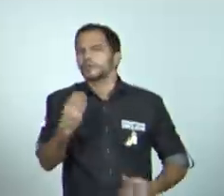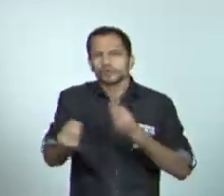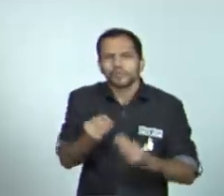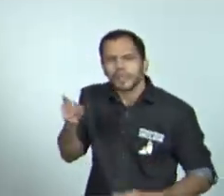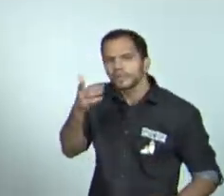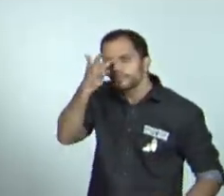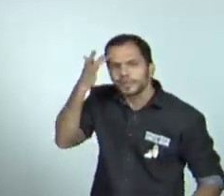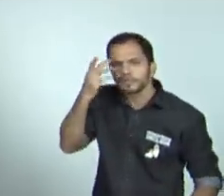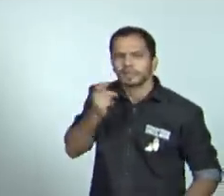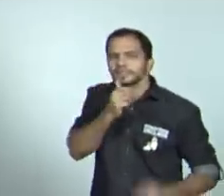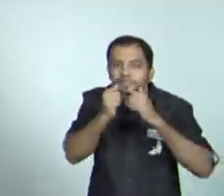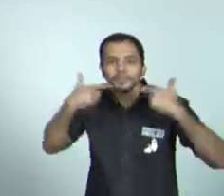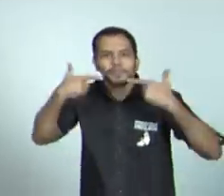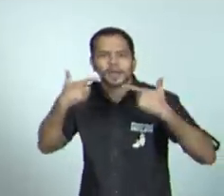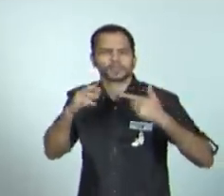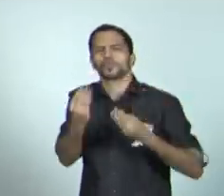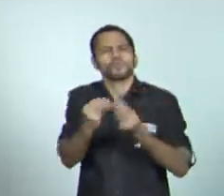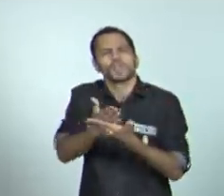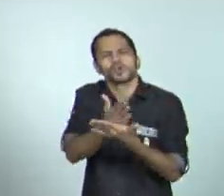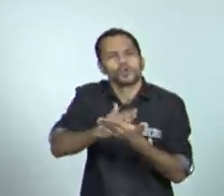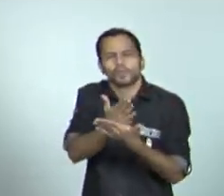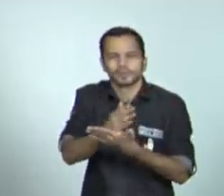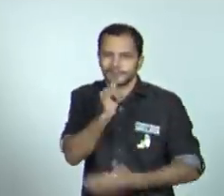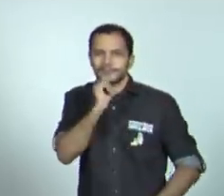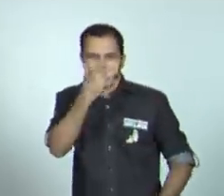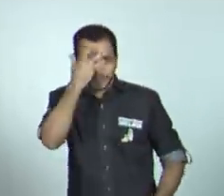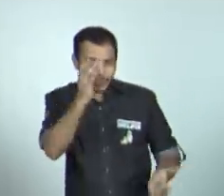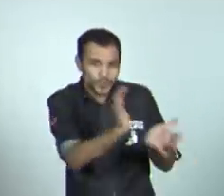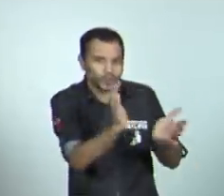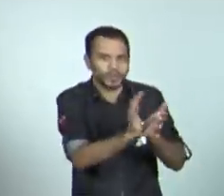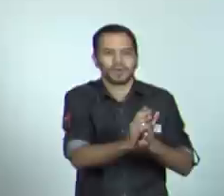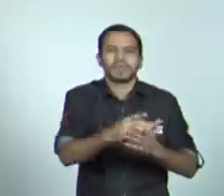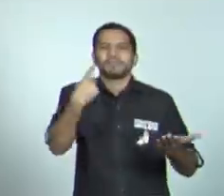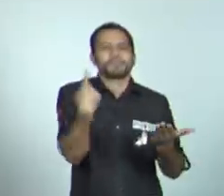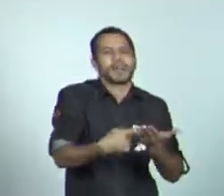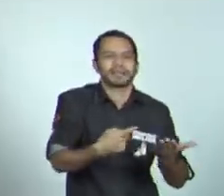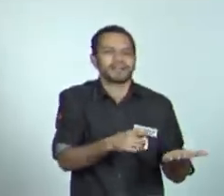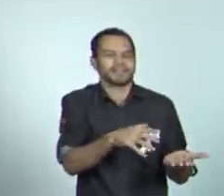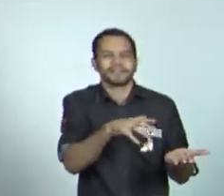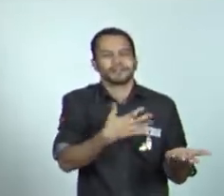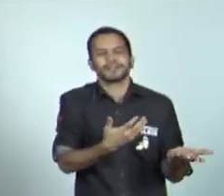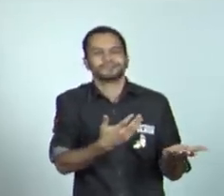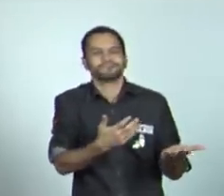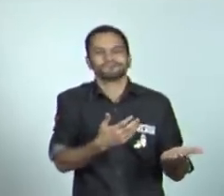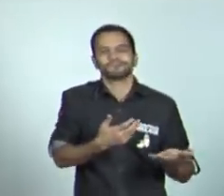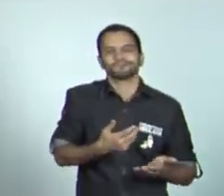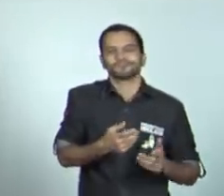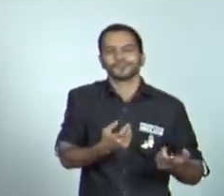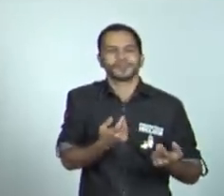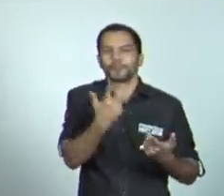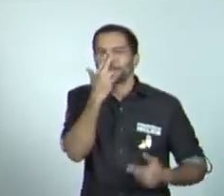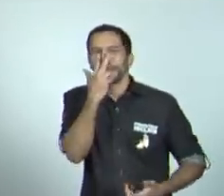porque quando a galera faz a falcatrua e você não participa eles falam assim pois cara aí não pega não pega falcatrua